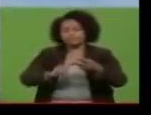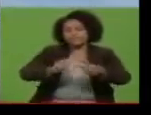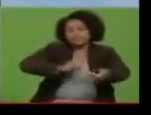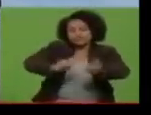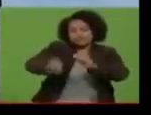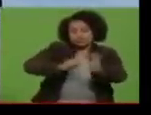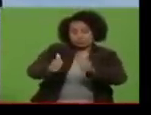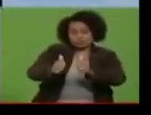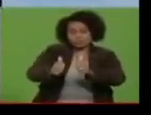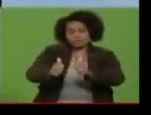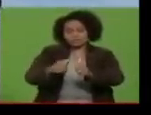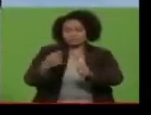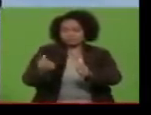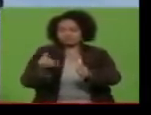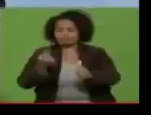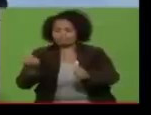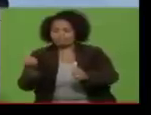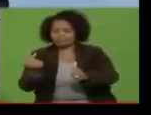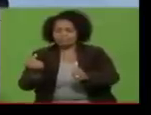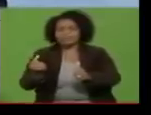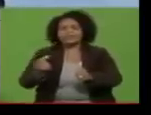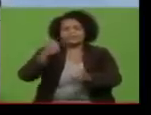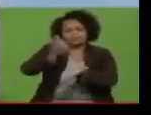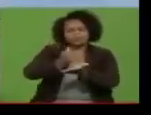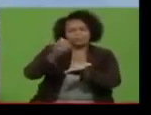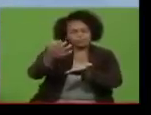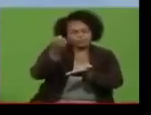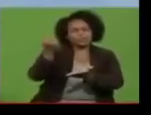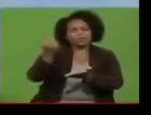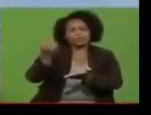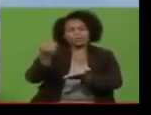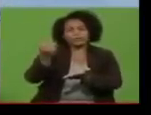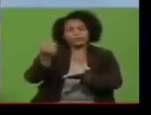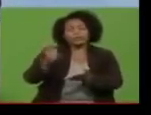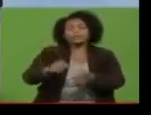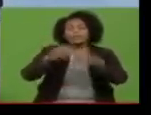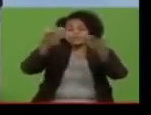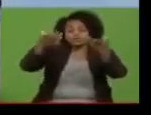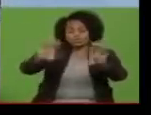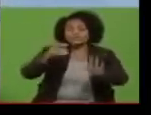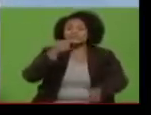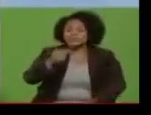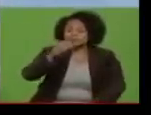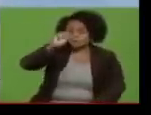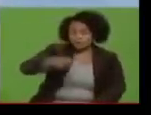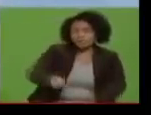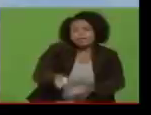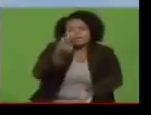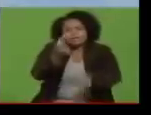individuais. Estamos claros das implicações das medidas de prevenção e contenção.